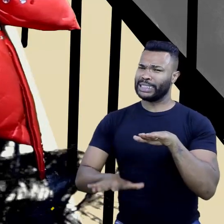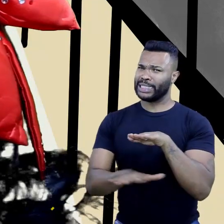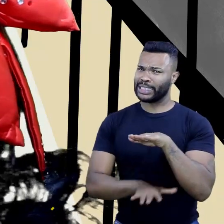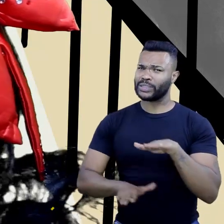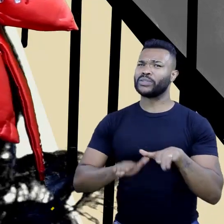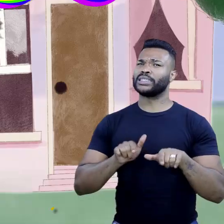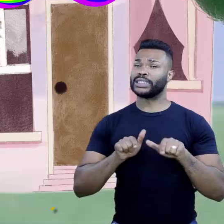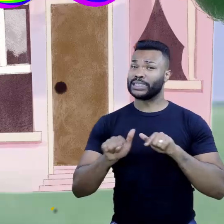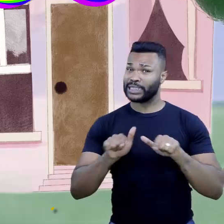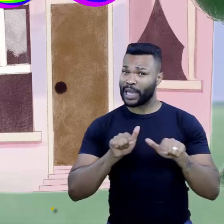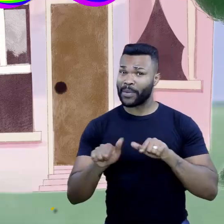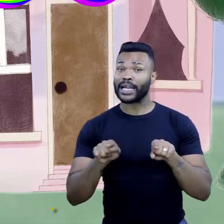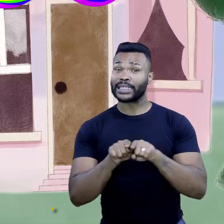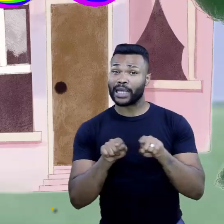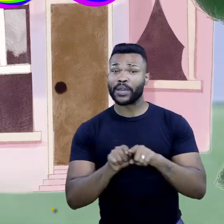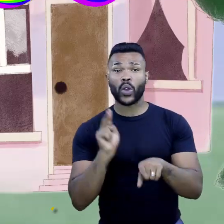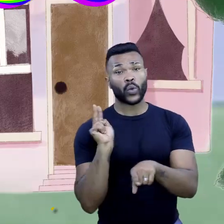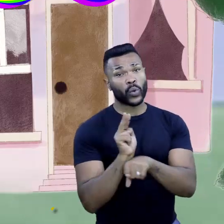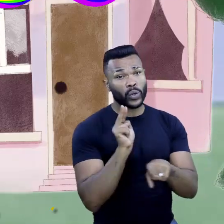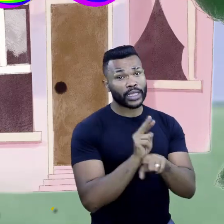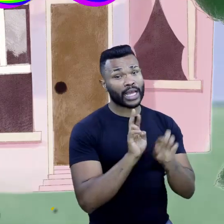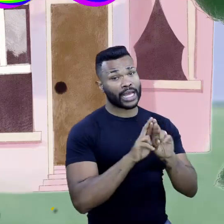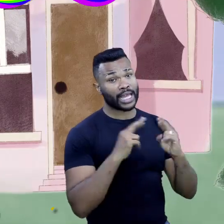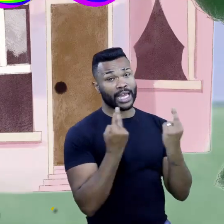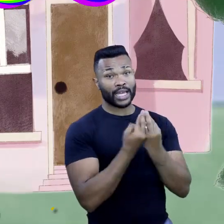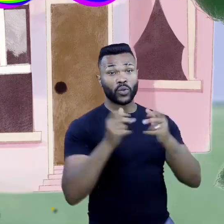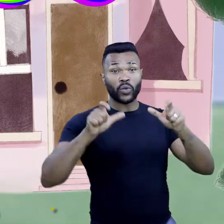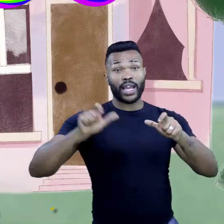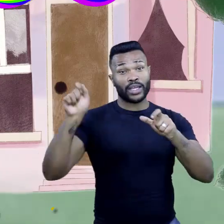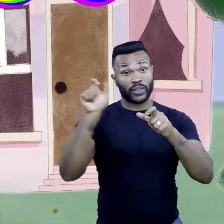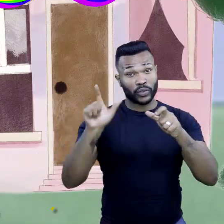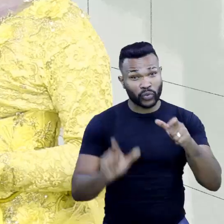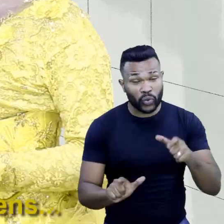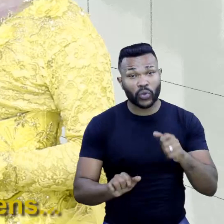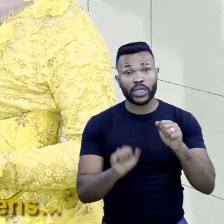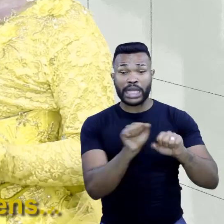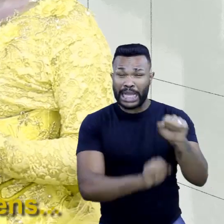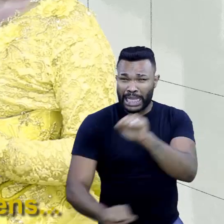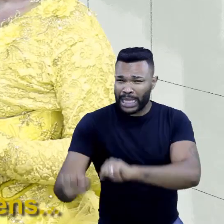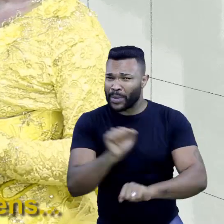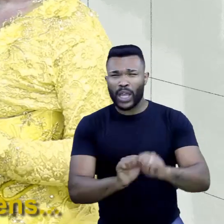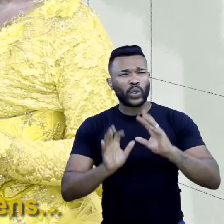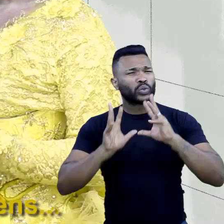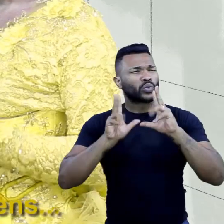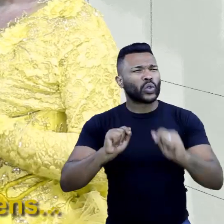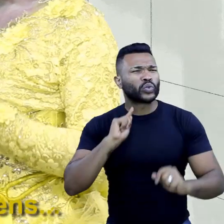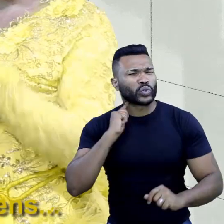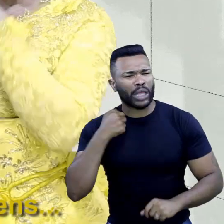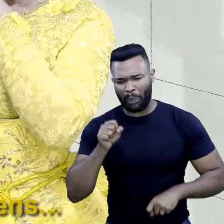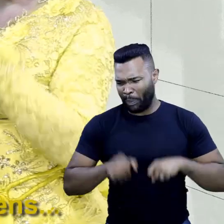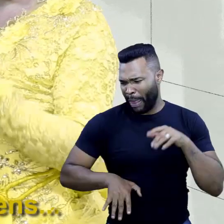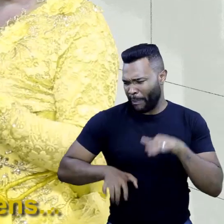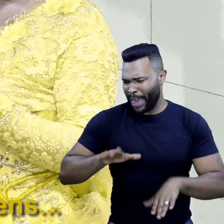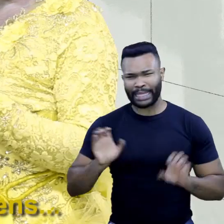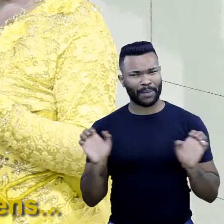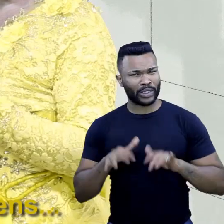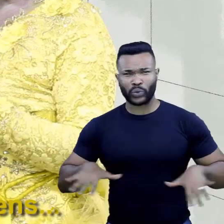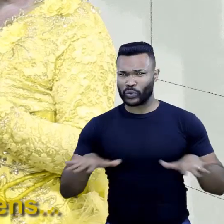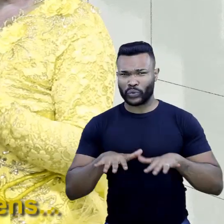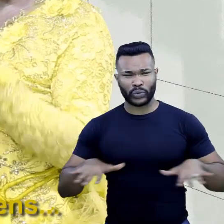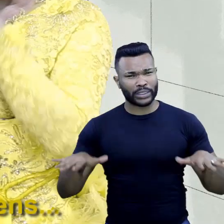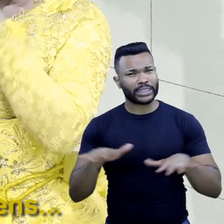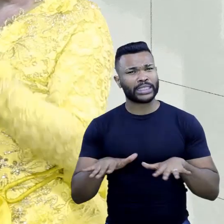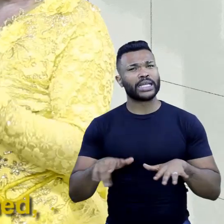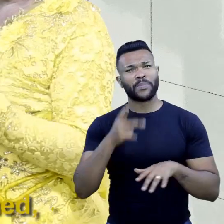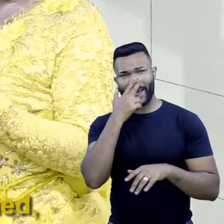falido. E trabalhou também como criada no reino Blue Space. Limpando toda a sujeira das